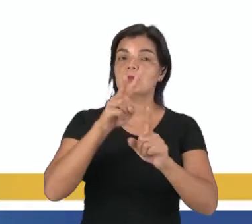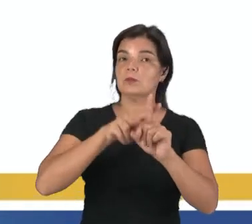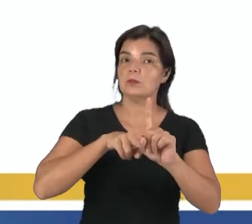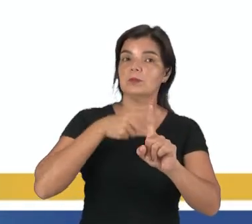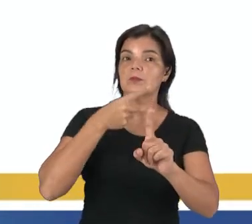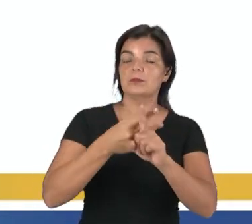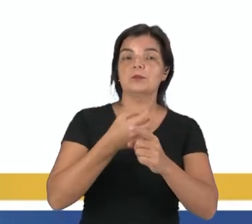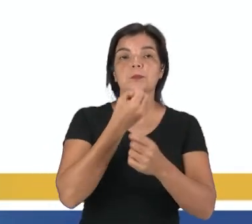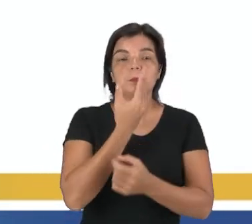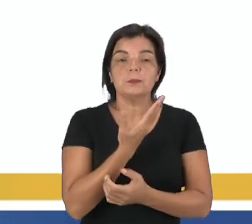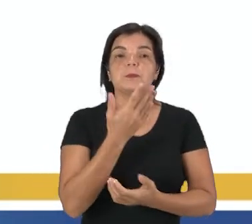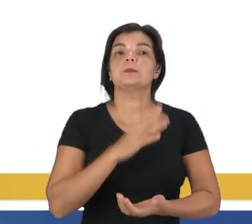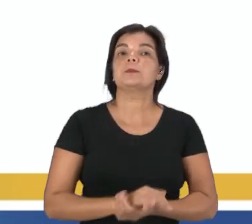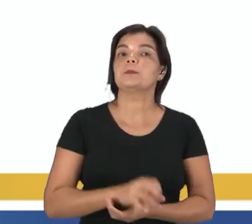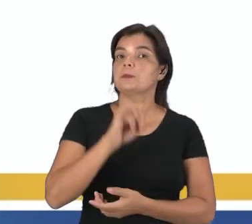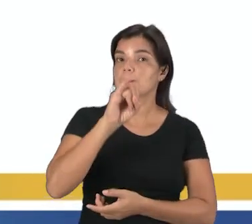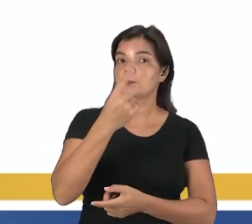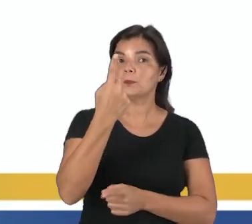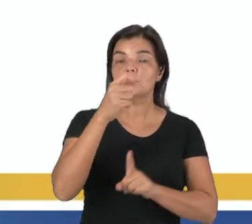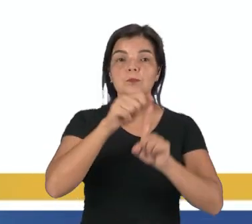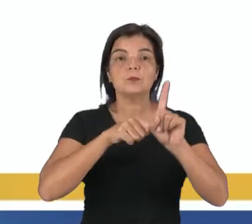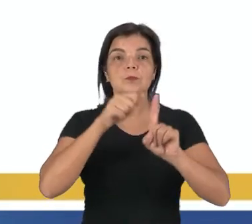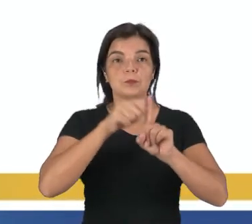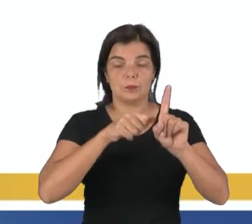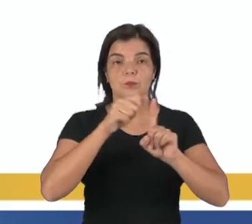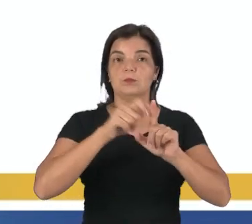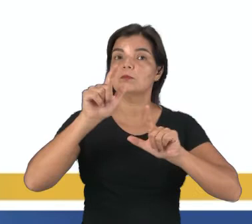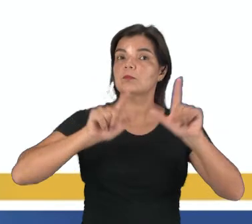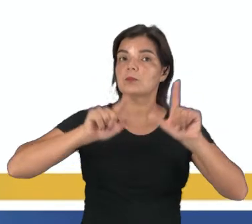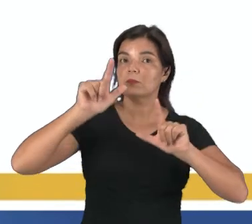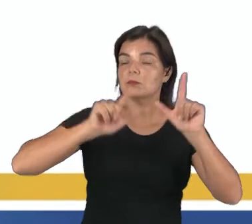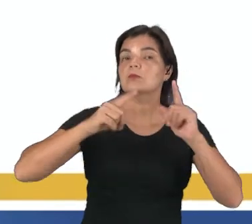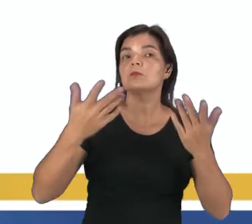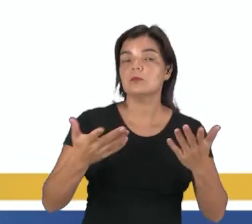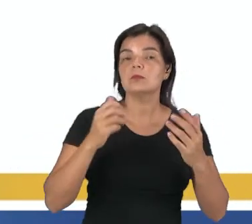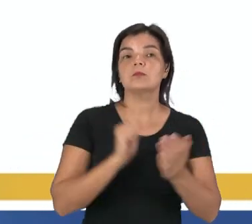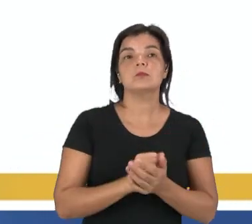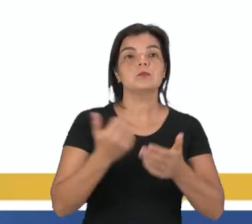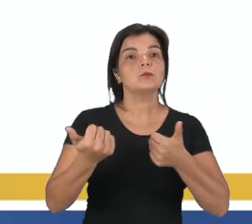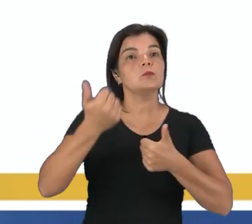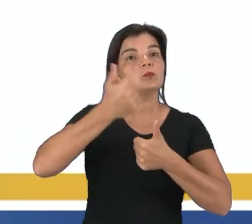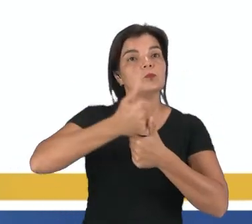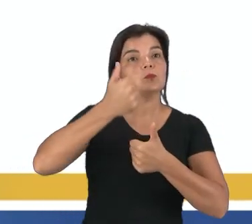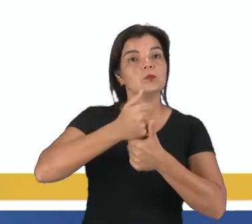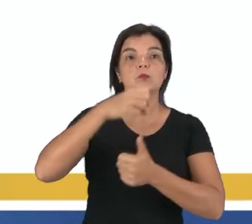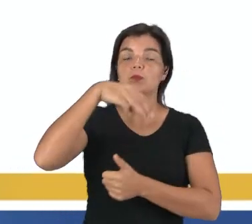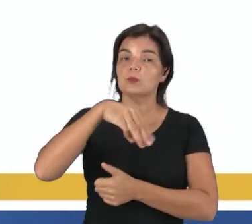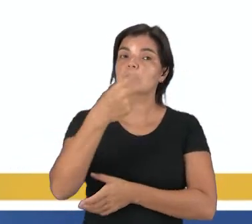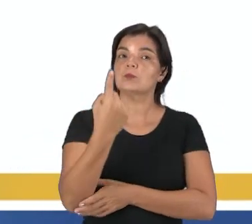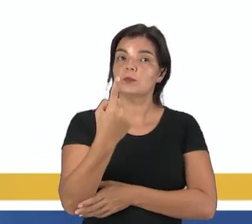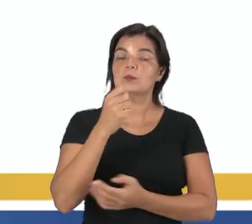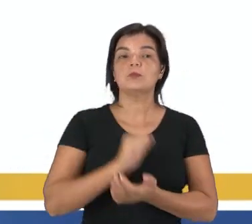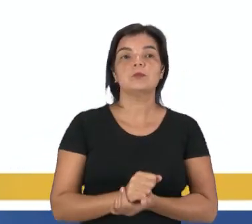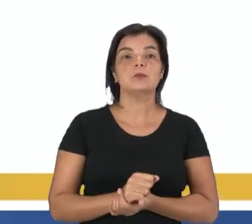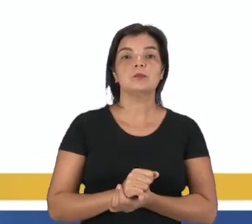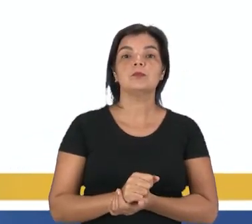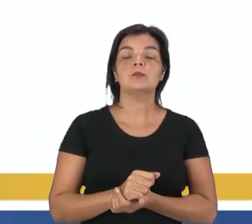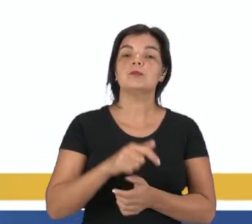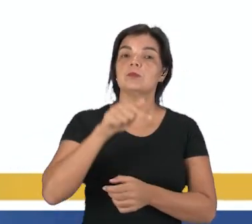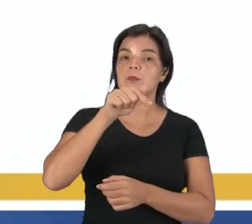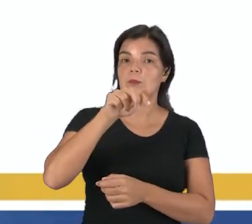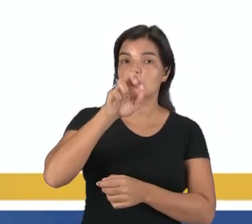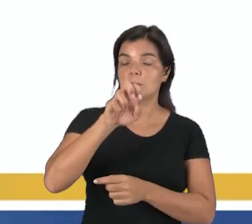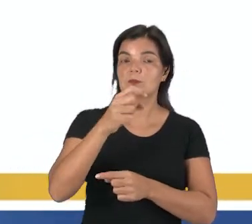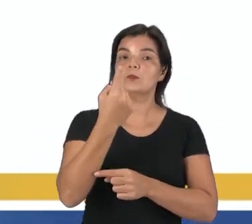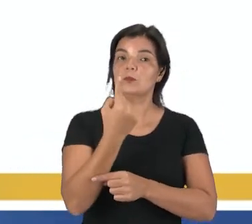dobrando. Bom, se eu ficar um mês com essa minha TV a cabo, eu substituiria o M por 1, e 75 vezes 1 é